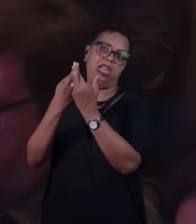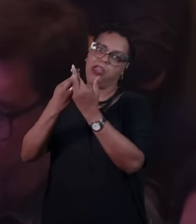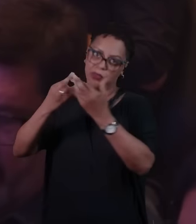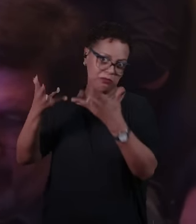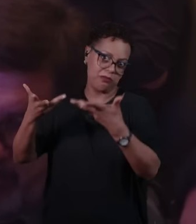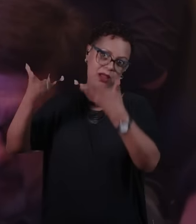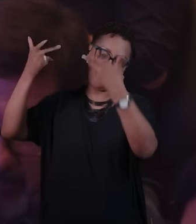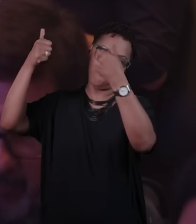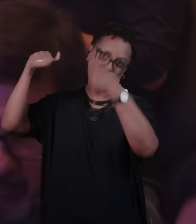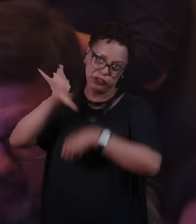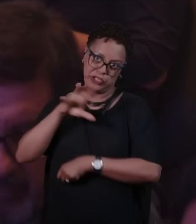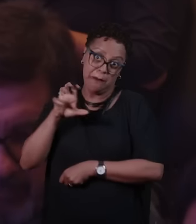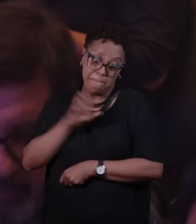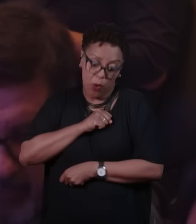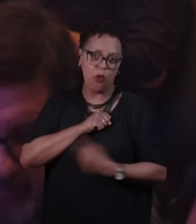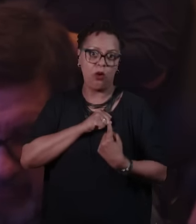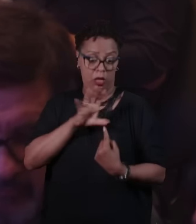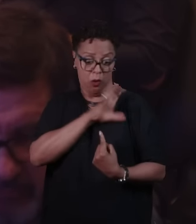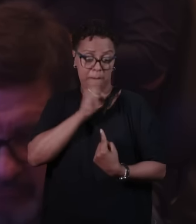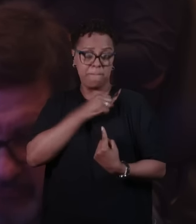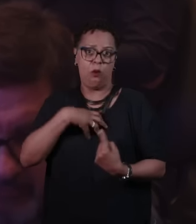amor. É amor.